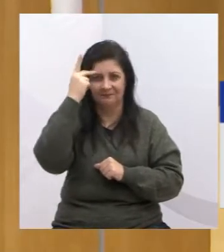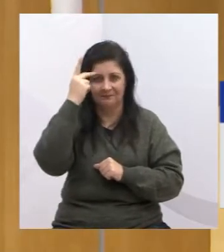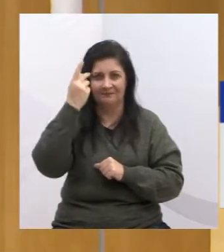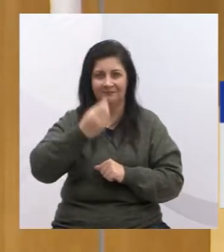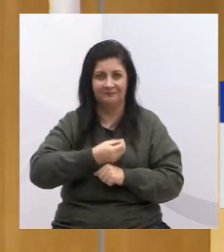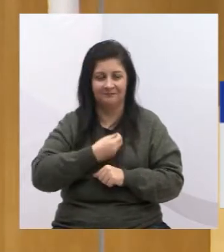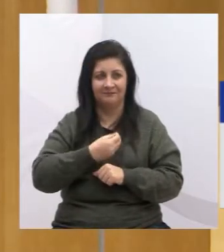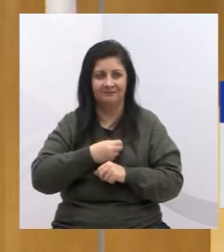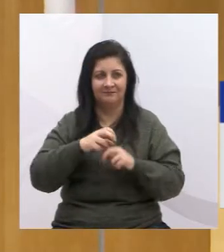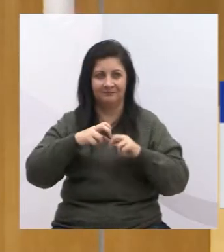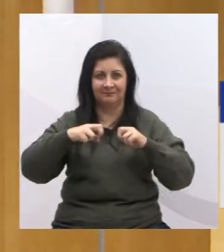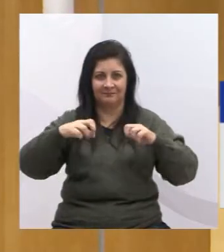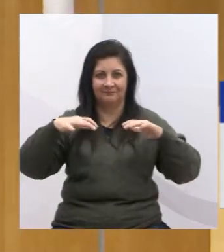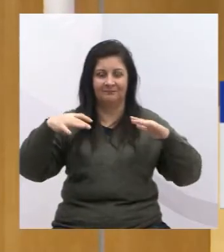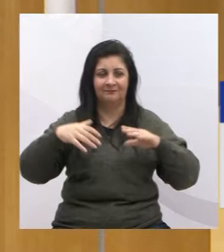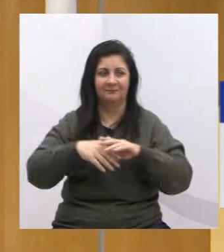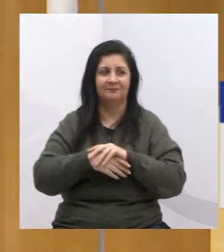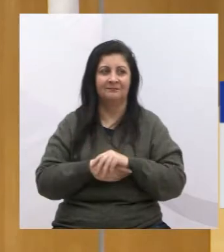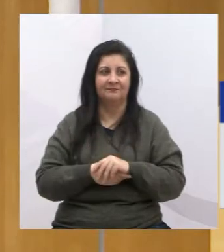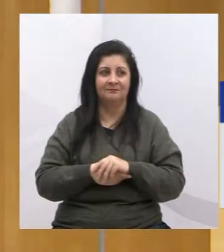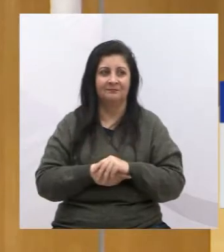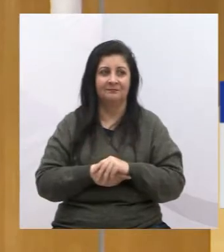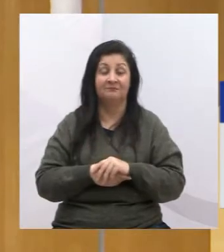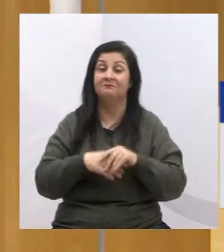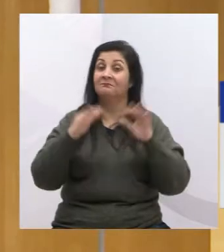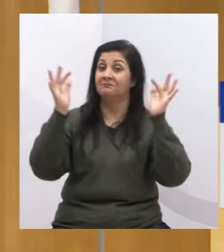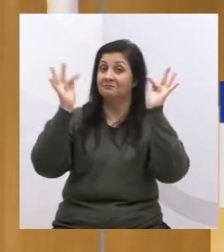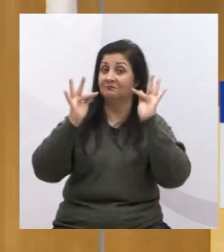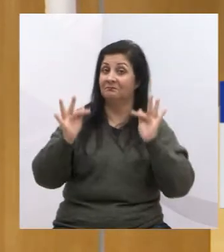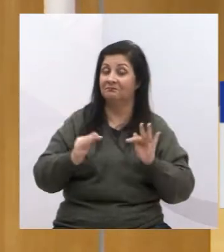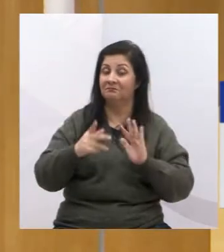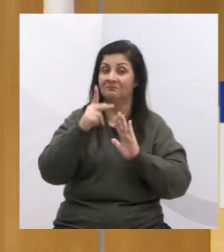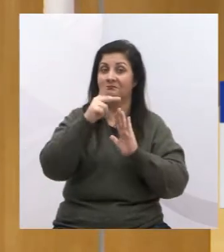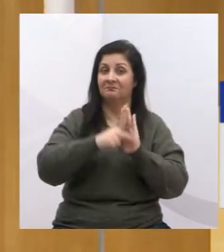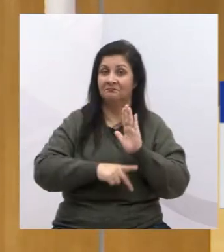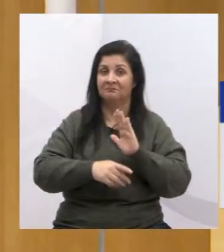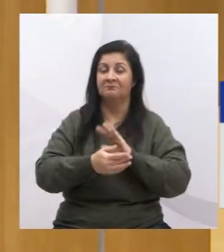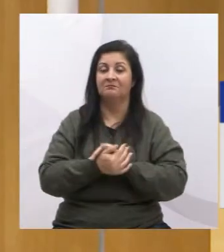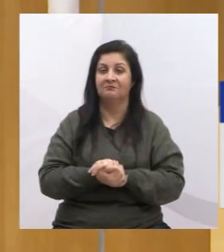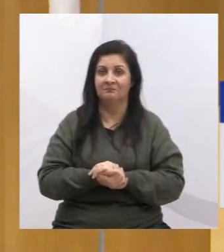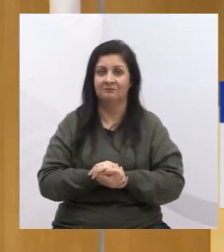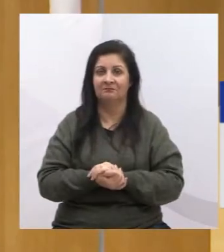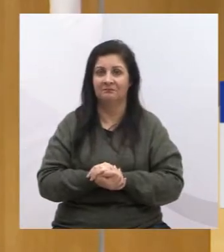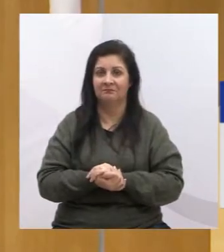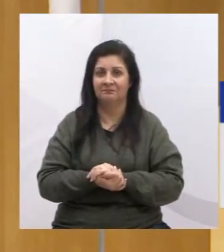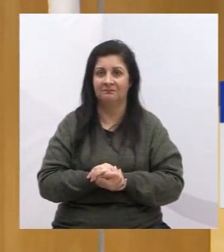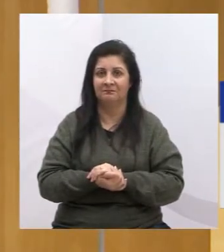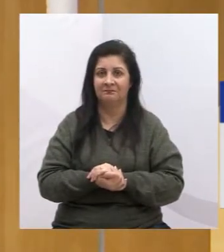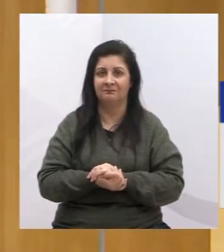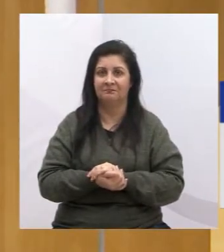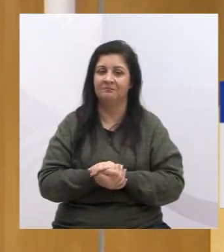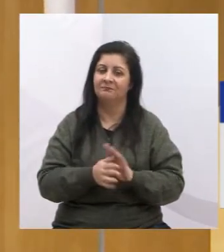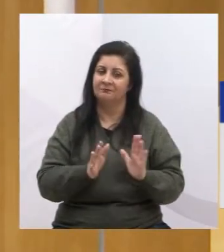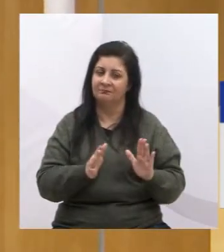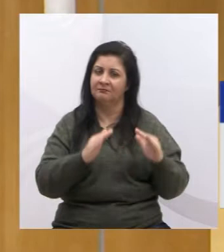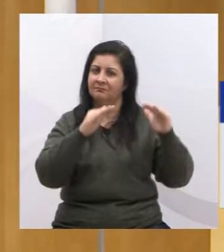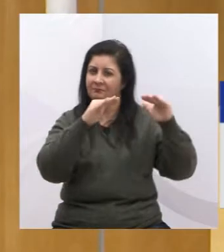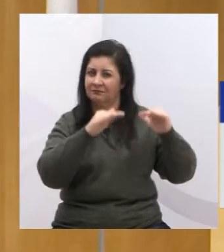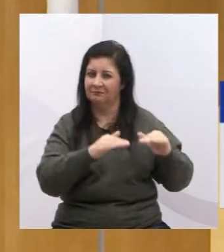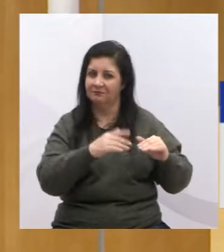Assim, Rodrigo, fico feliz do seu projeto. Isso vai poder inibir bastante,